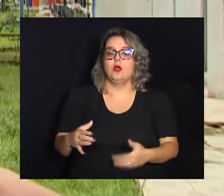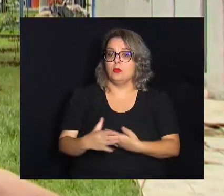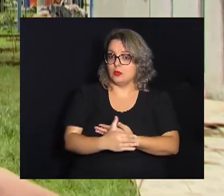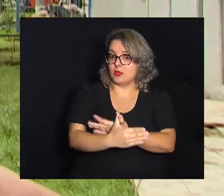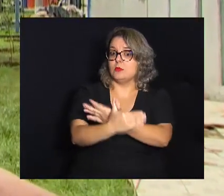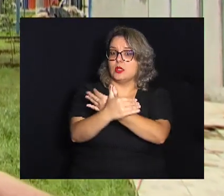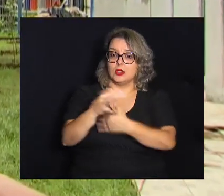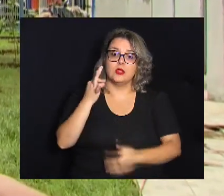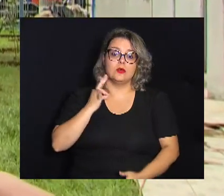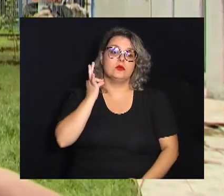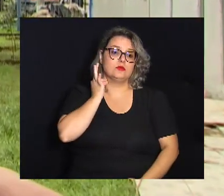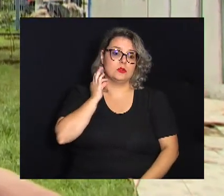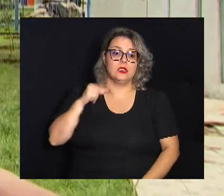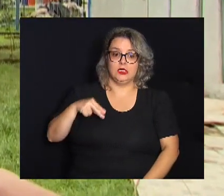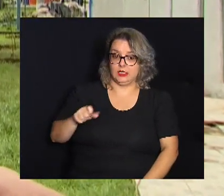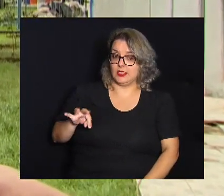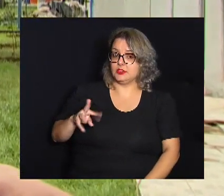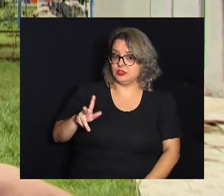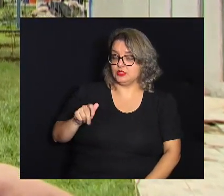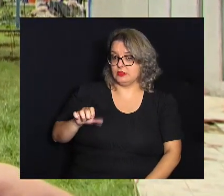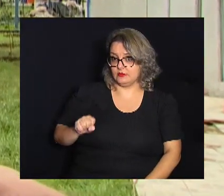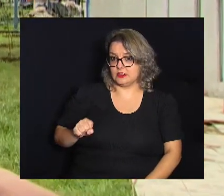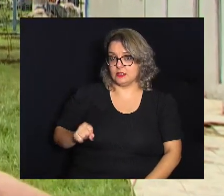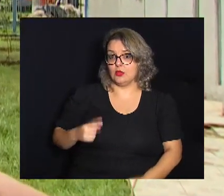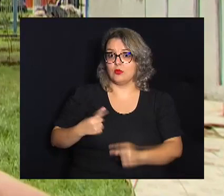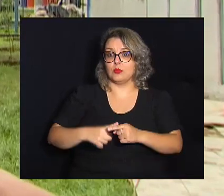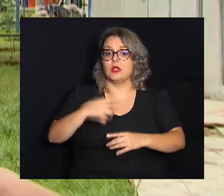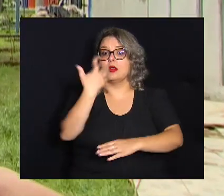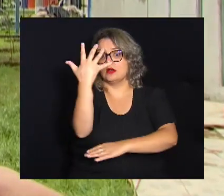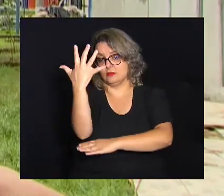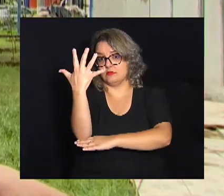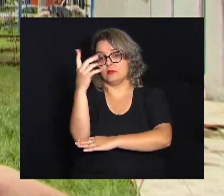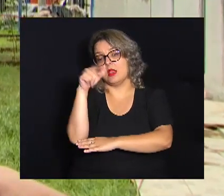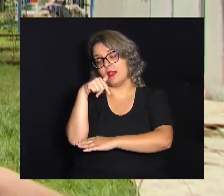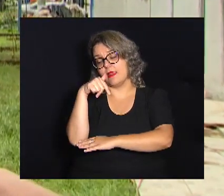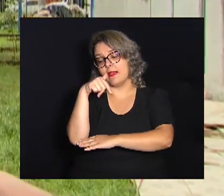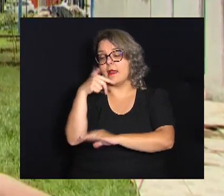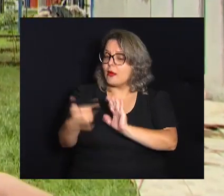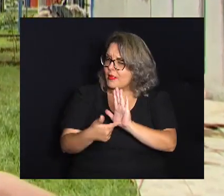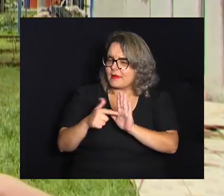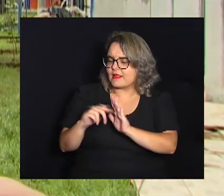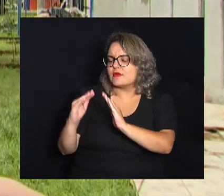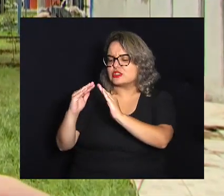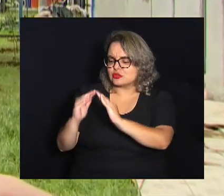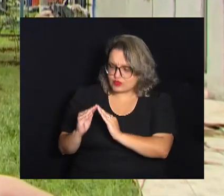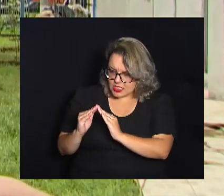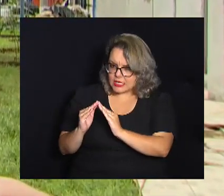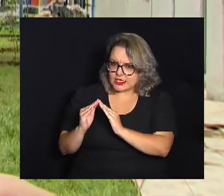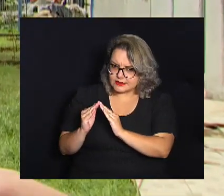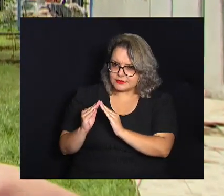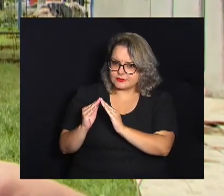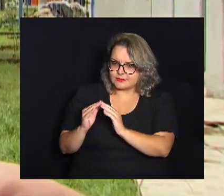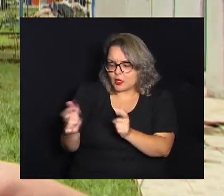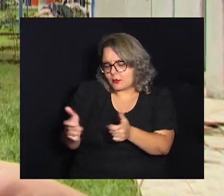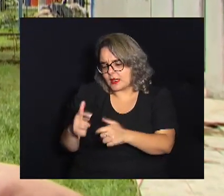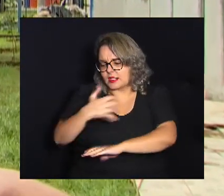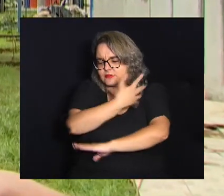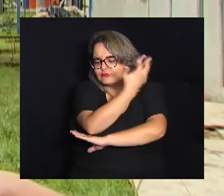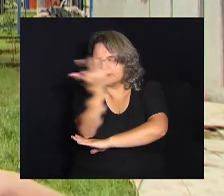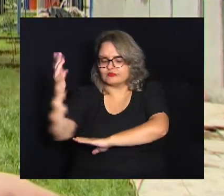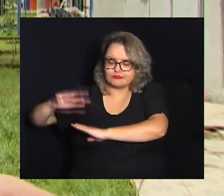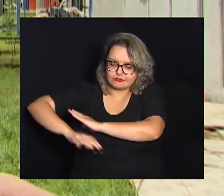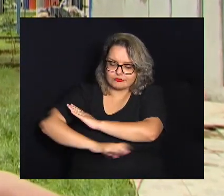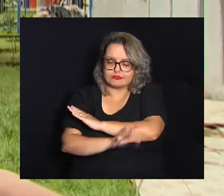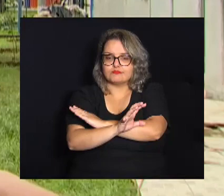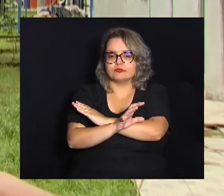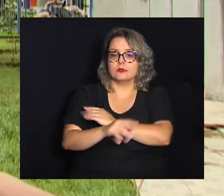as abelhas nativas. Porque a árvore ela é uma casa, a árvore é uma casa, é um microecossistema. Ela vai